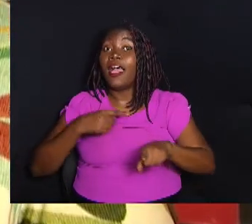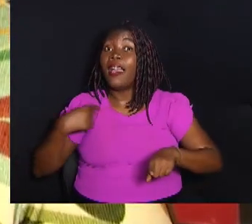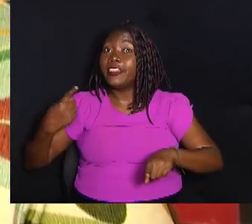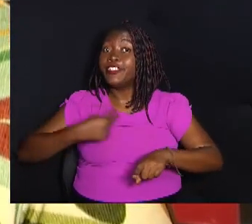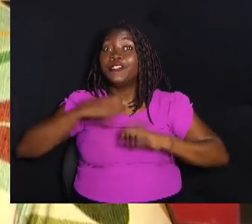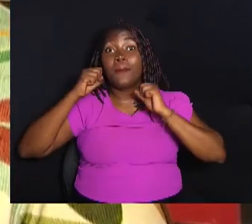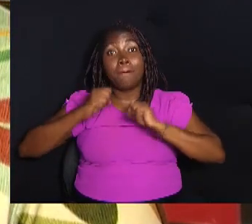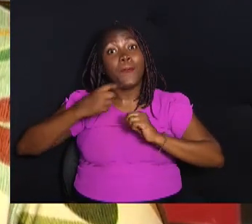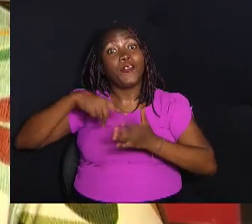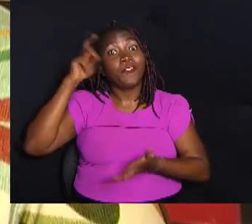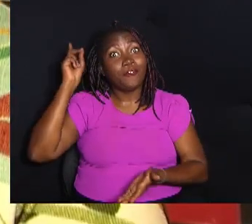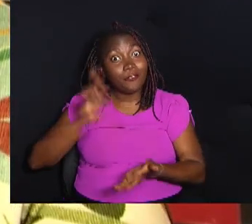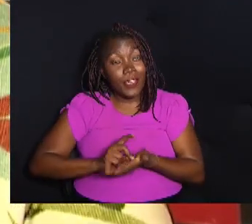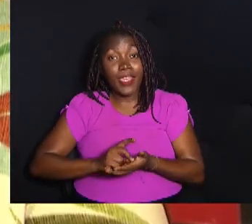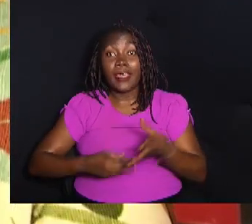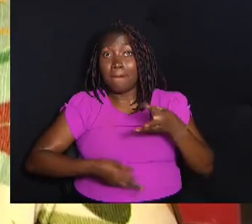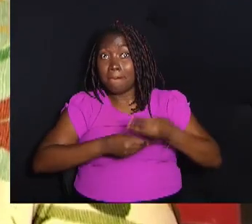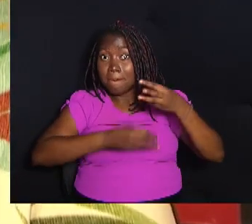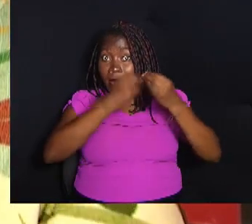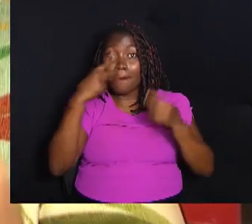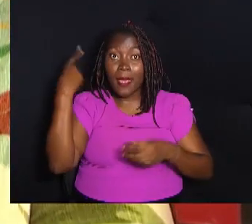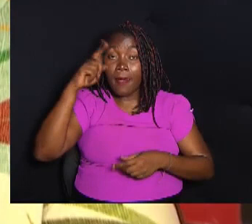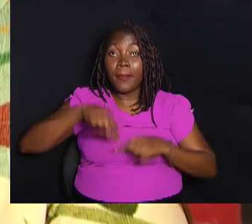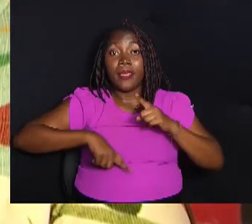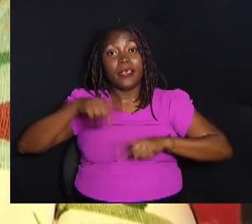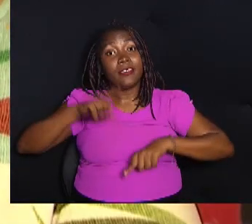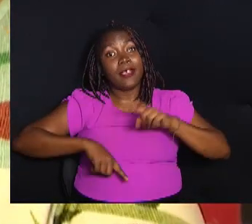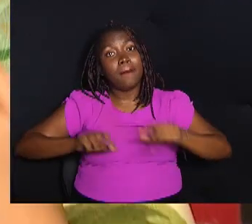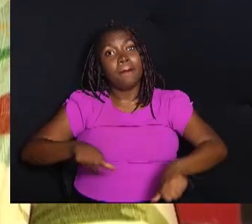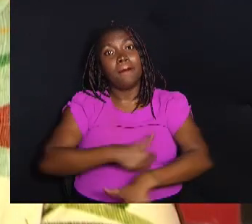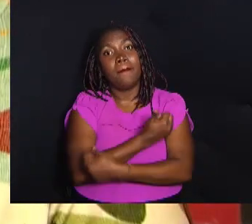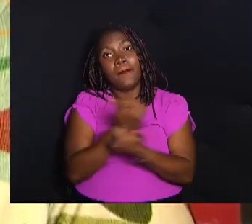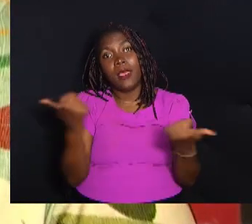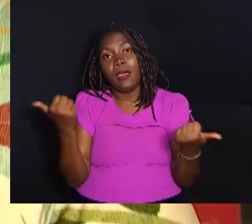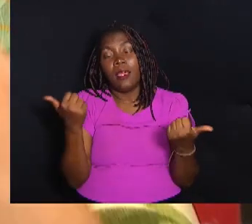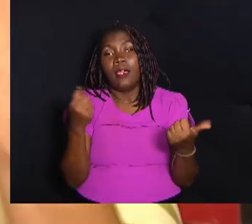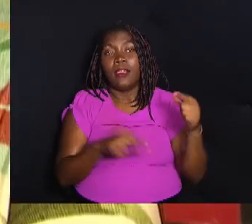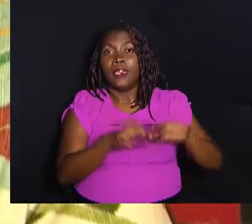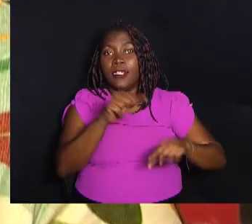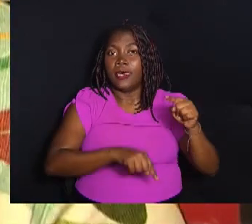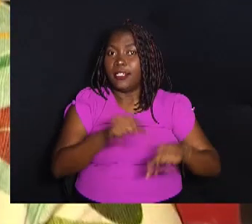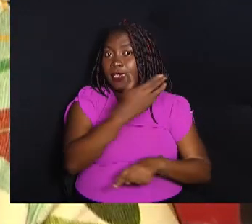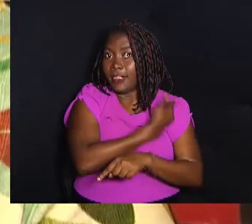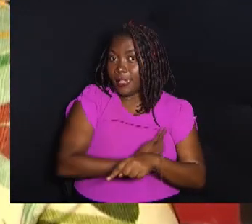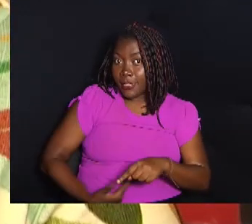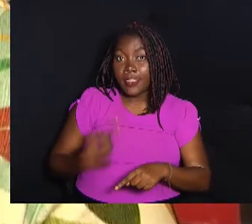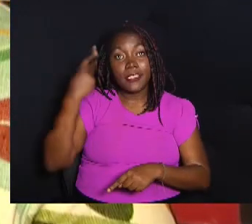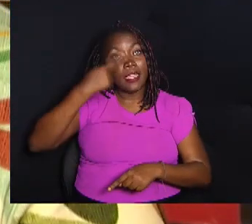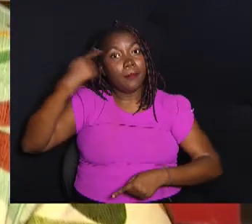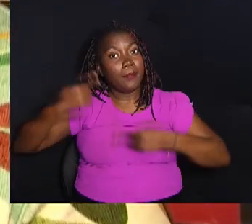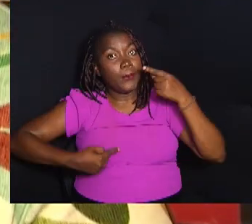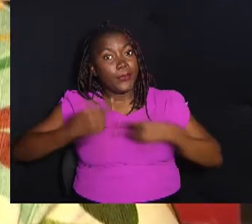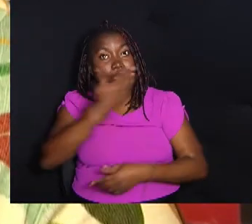de fato o a emenda parlamentar ser um instrumento para melhoria dos equipamentos públicos da política pública